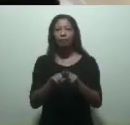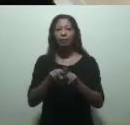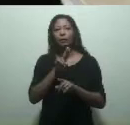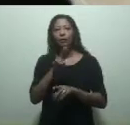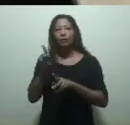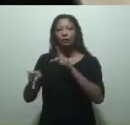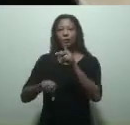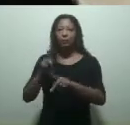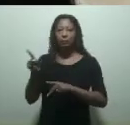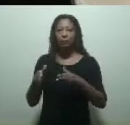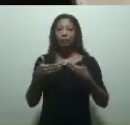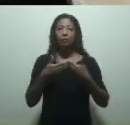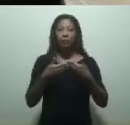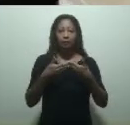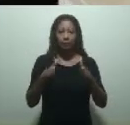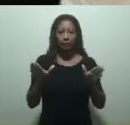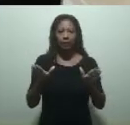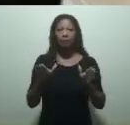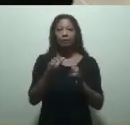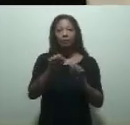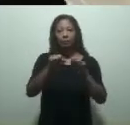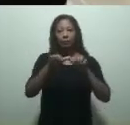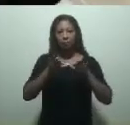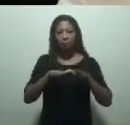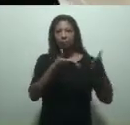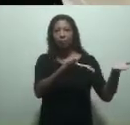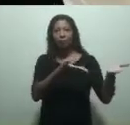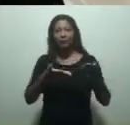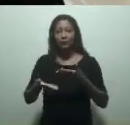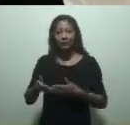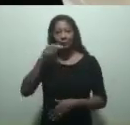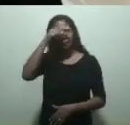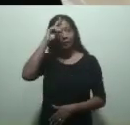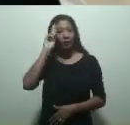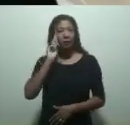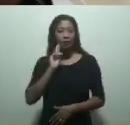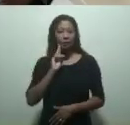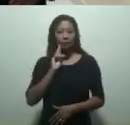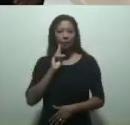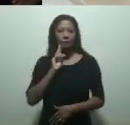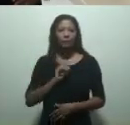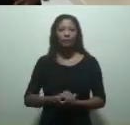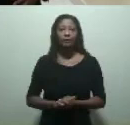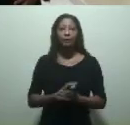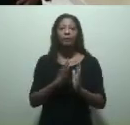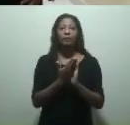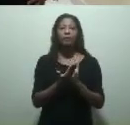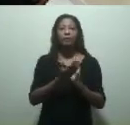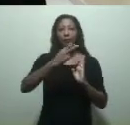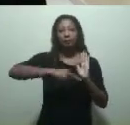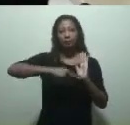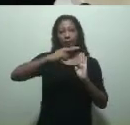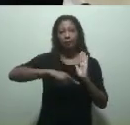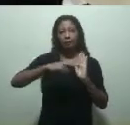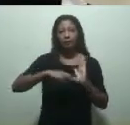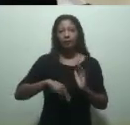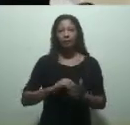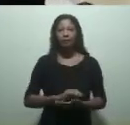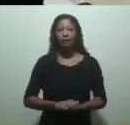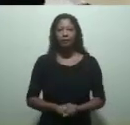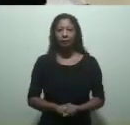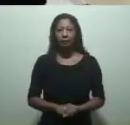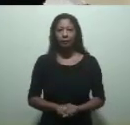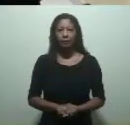parnamirinense, deu por aberta a sessão, convidando a vereadora Raimunda Nilda da Silva Cruz para fazer a leitura